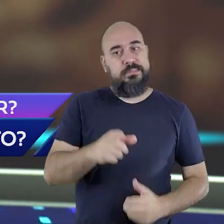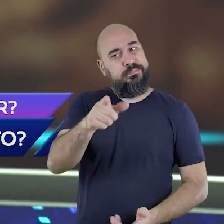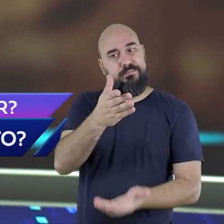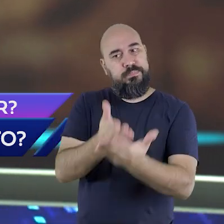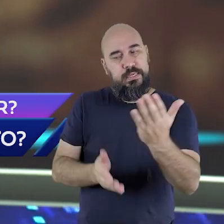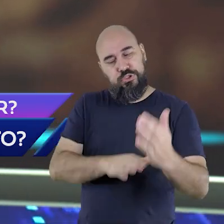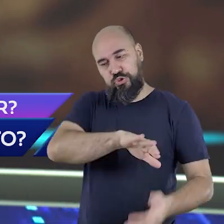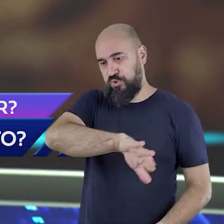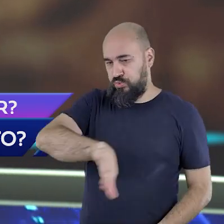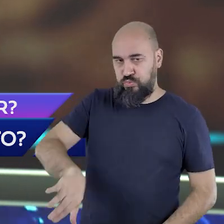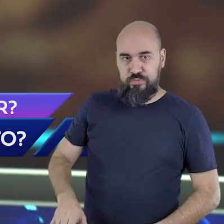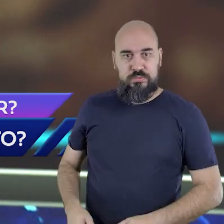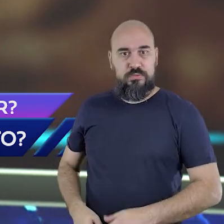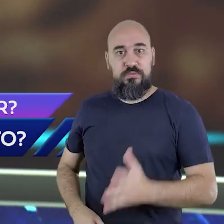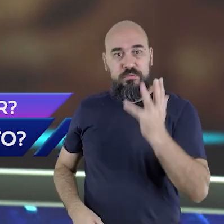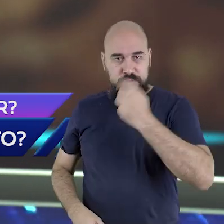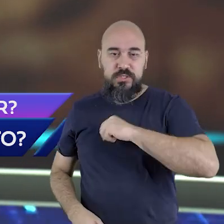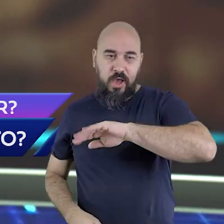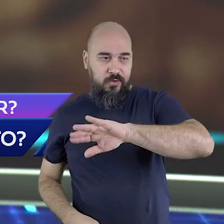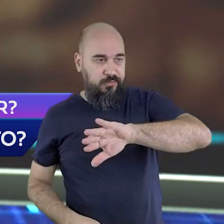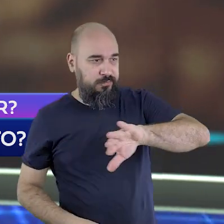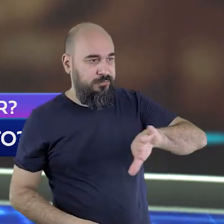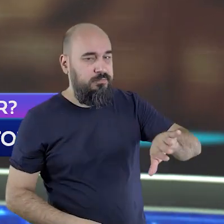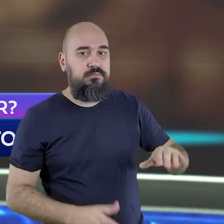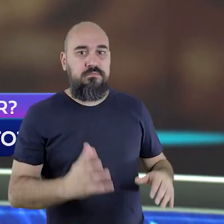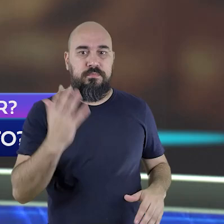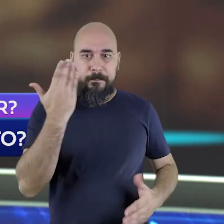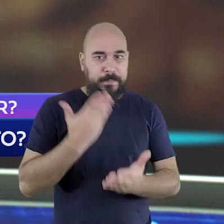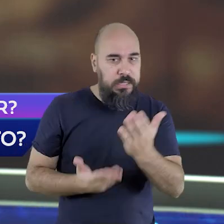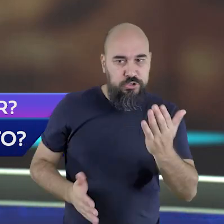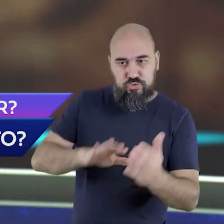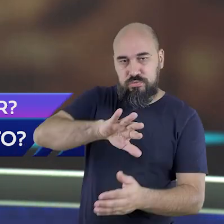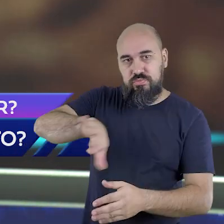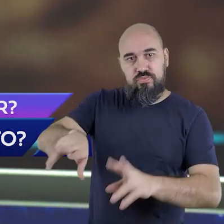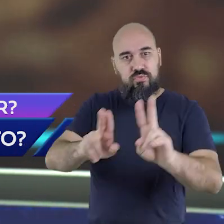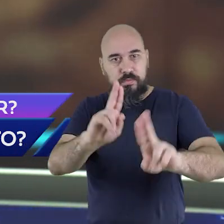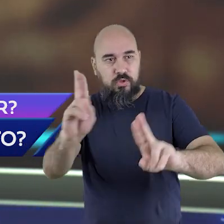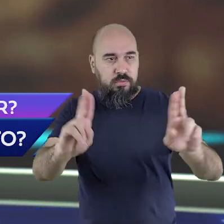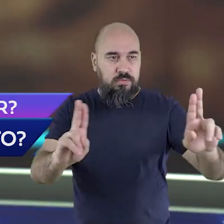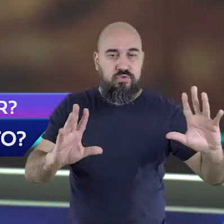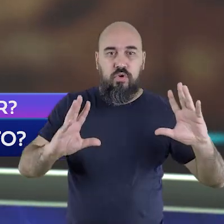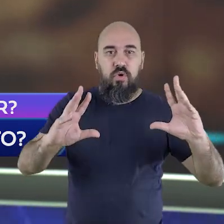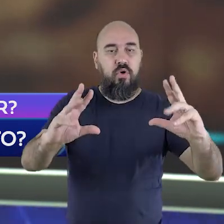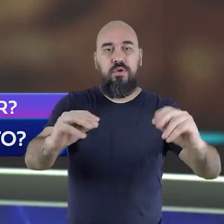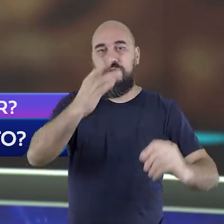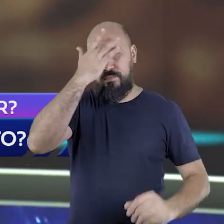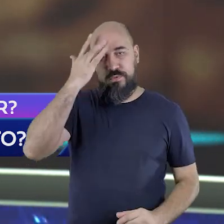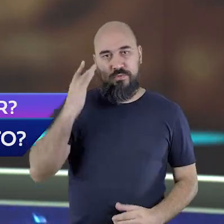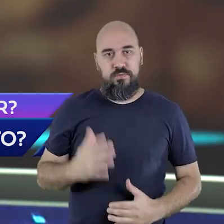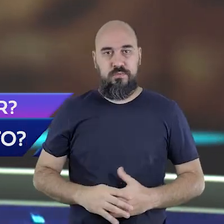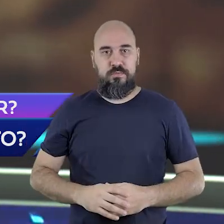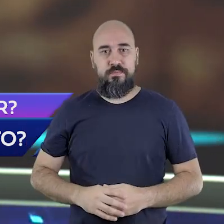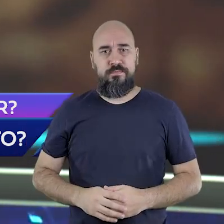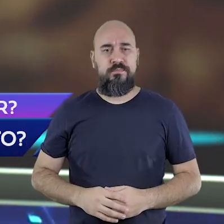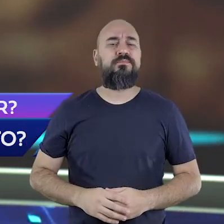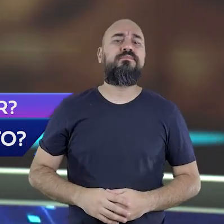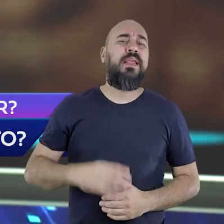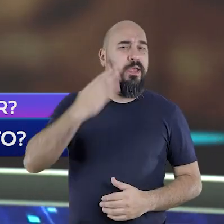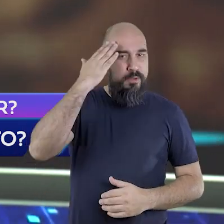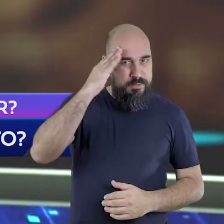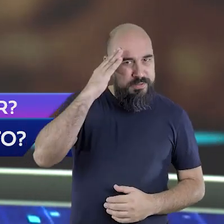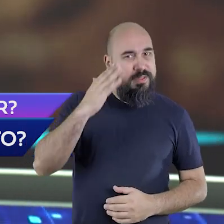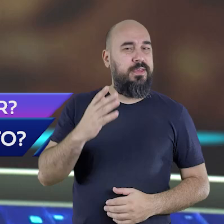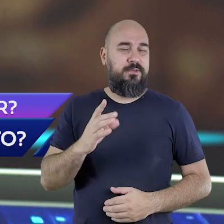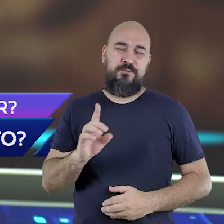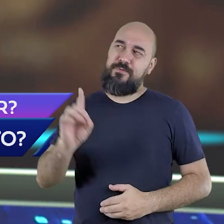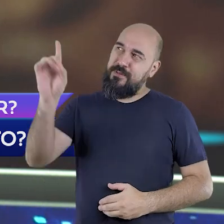o controle de Deus na história, eu entendo e compreendo que Deus não nos